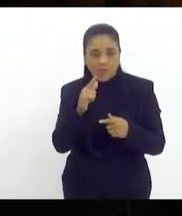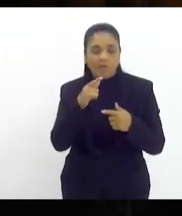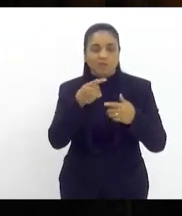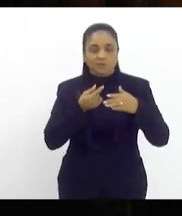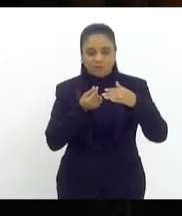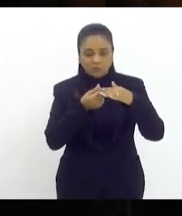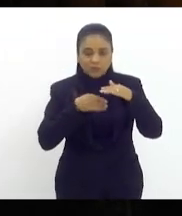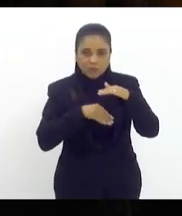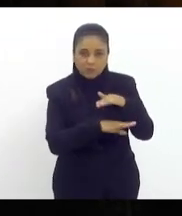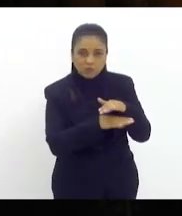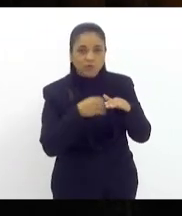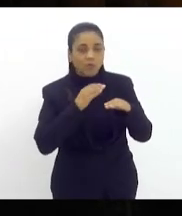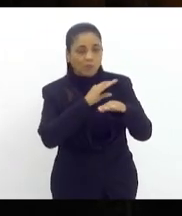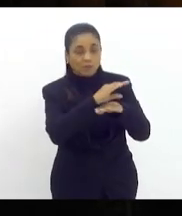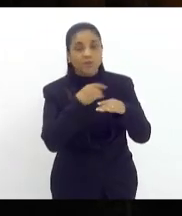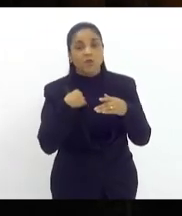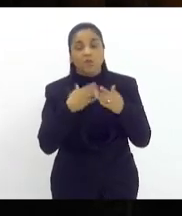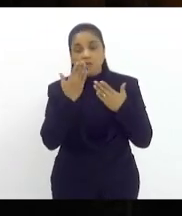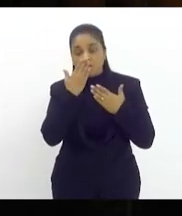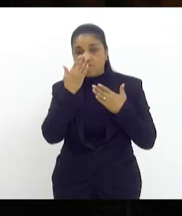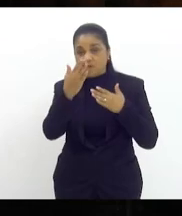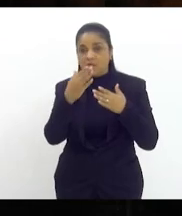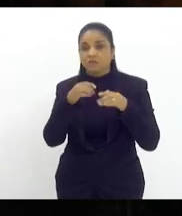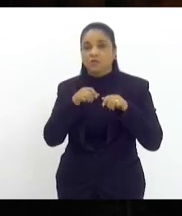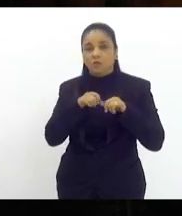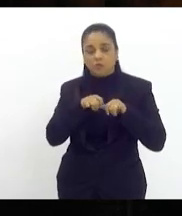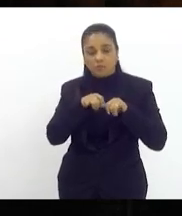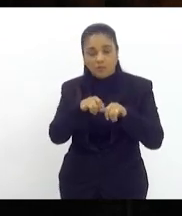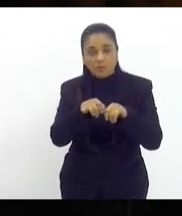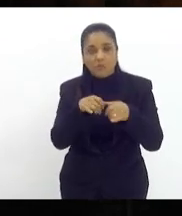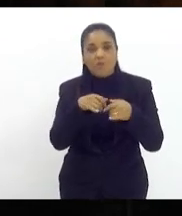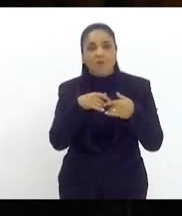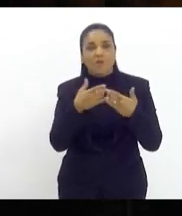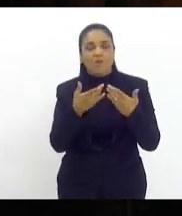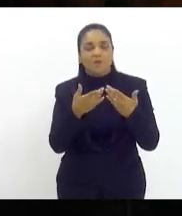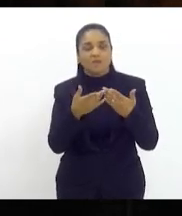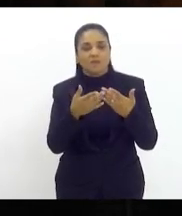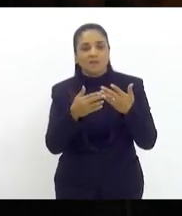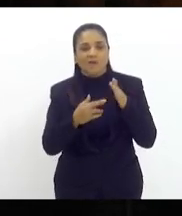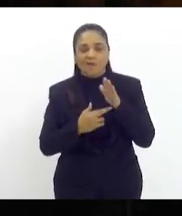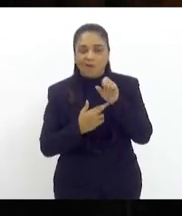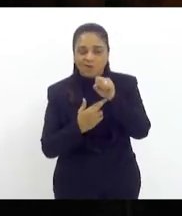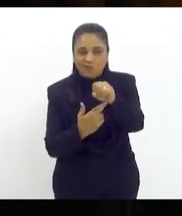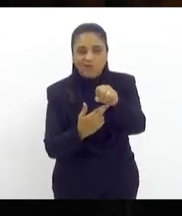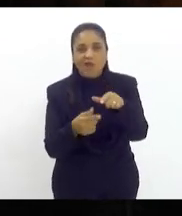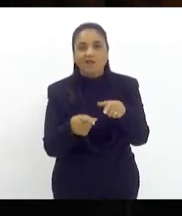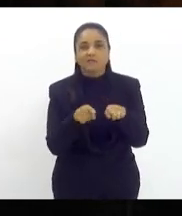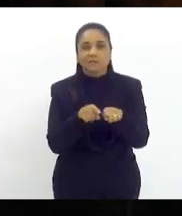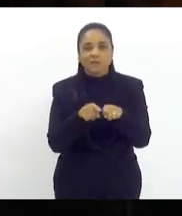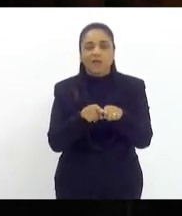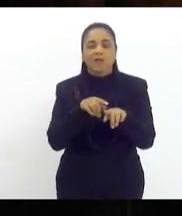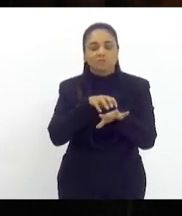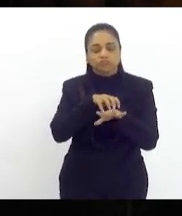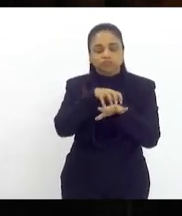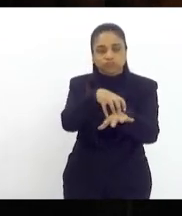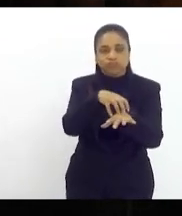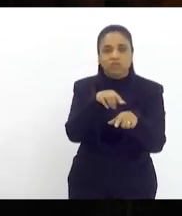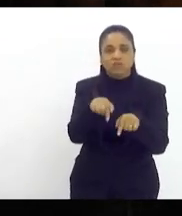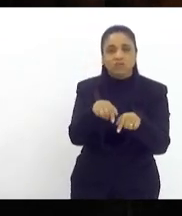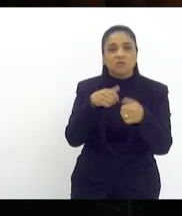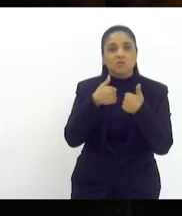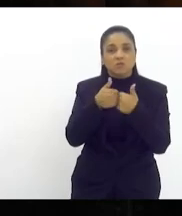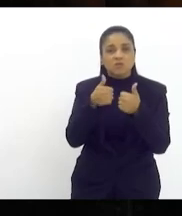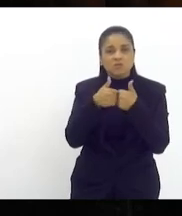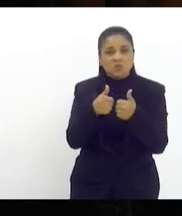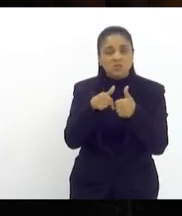estava em frente ao terminal rodoviário falei também do problema do transporte público que é inaceitável em qualquer cidade do estado do Rio de